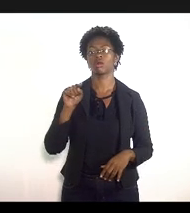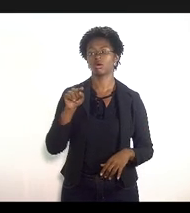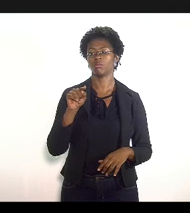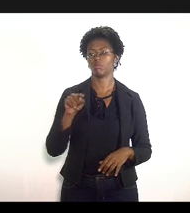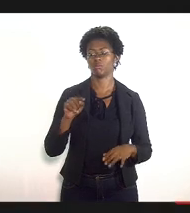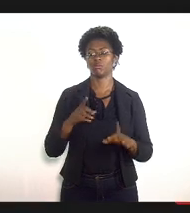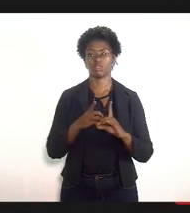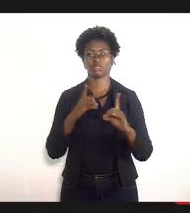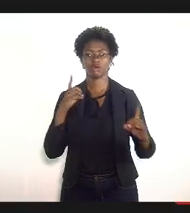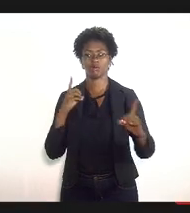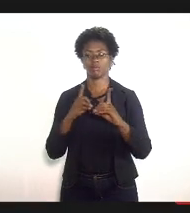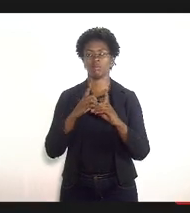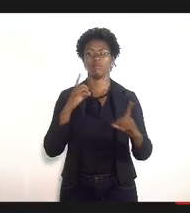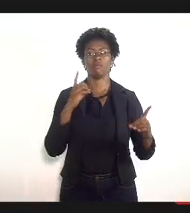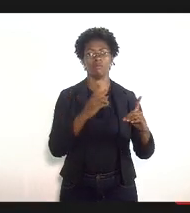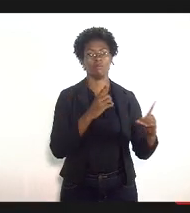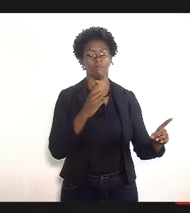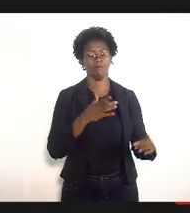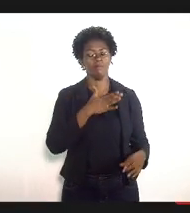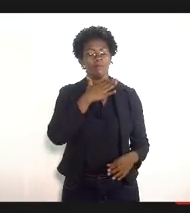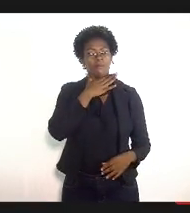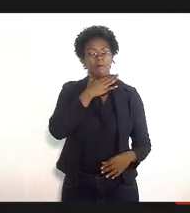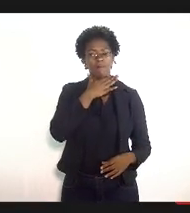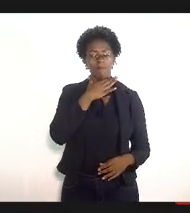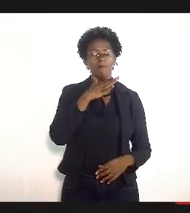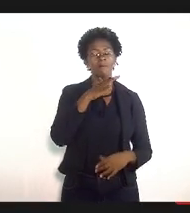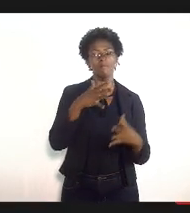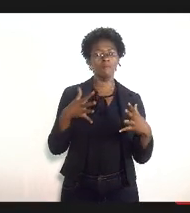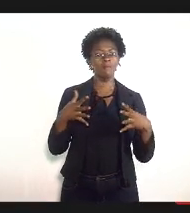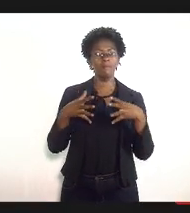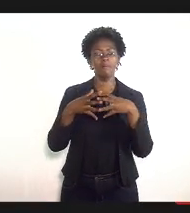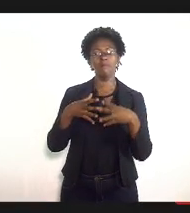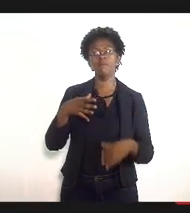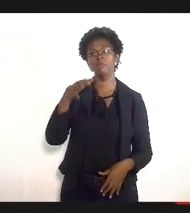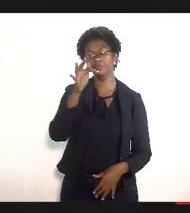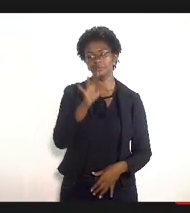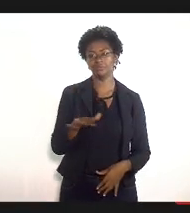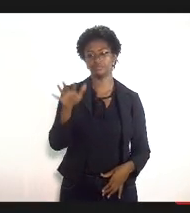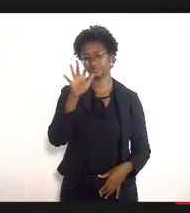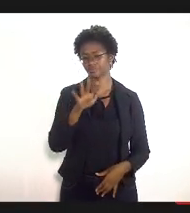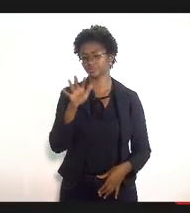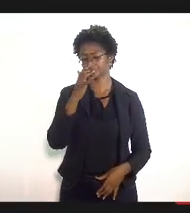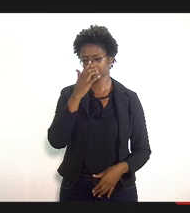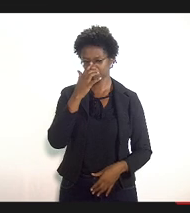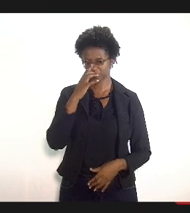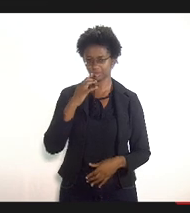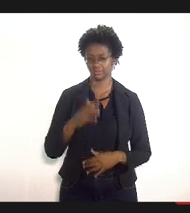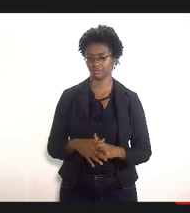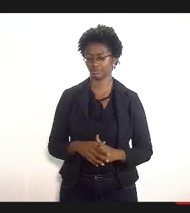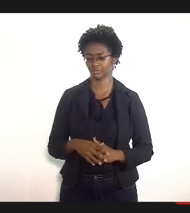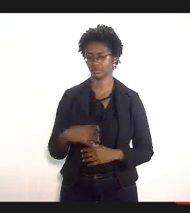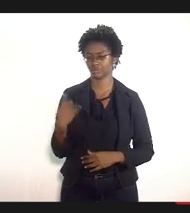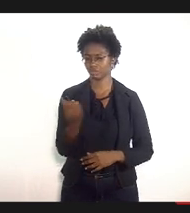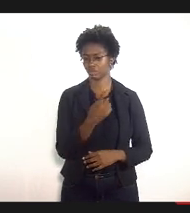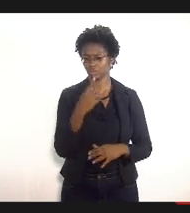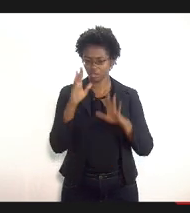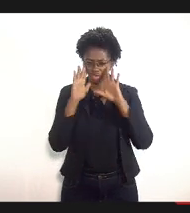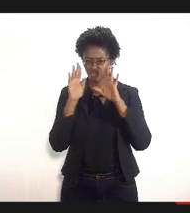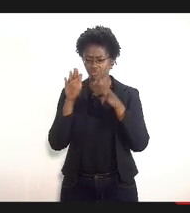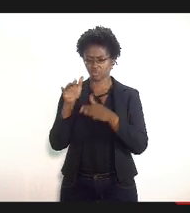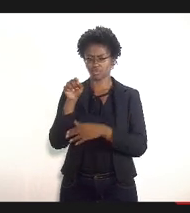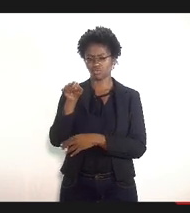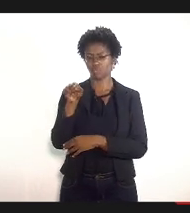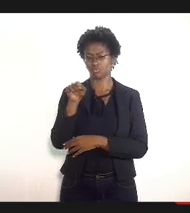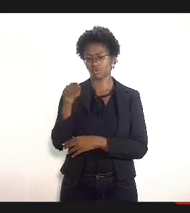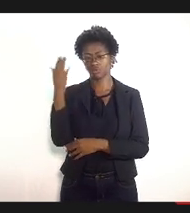cenário de situação caótica da rede federal, na audiência passada, né, para a gente ir bem no foco